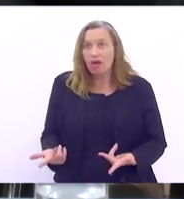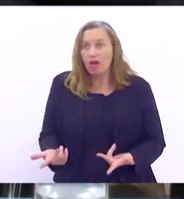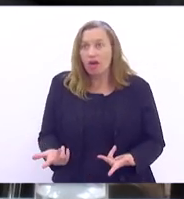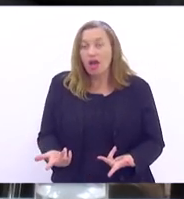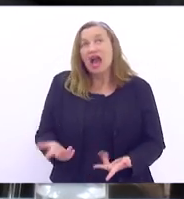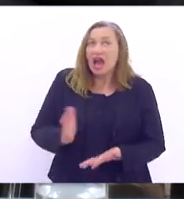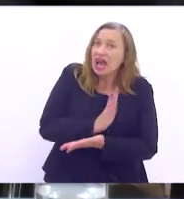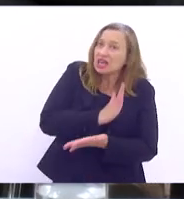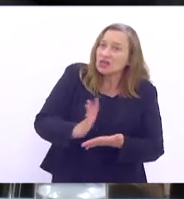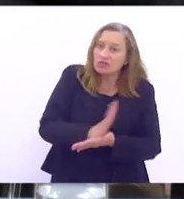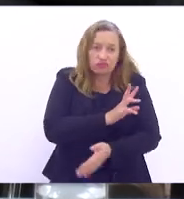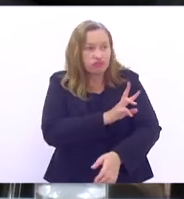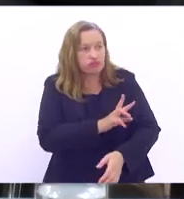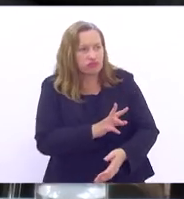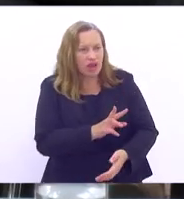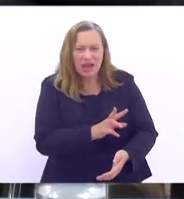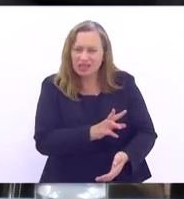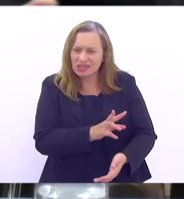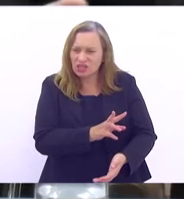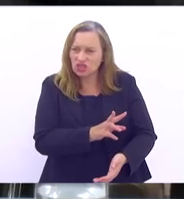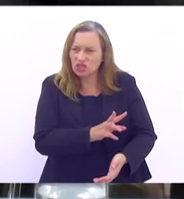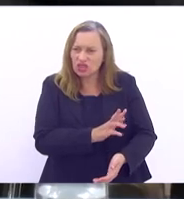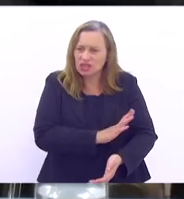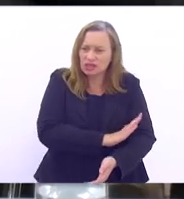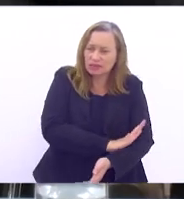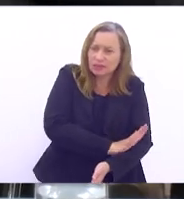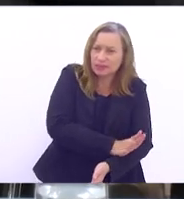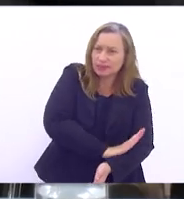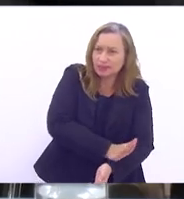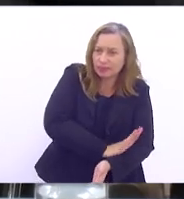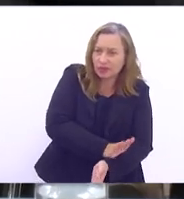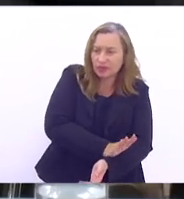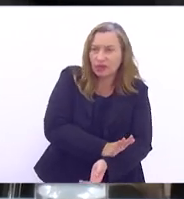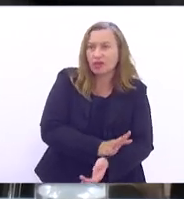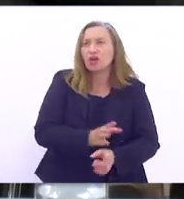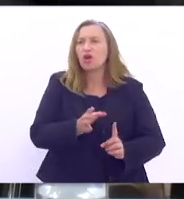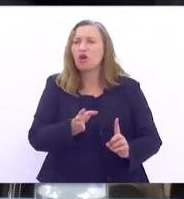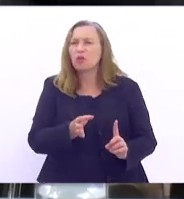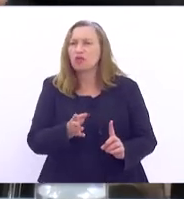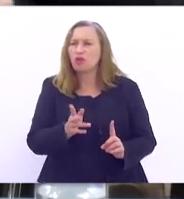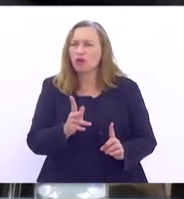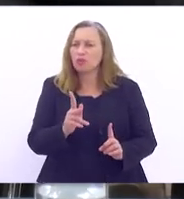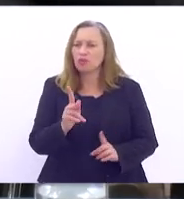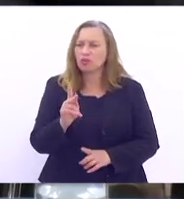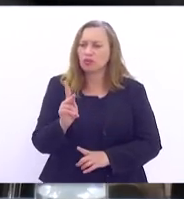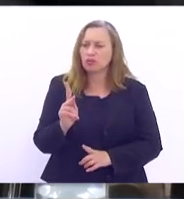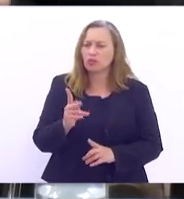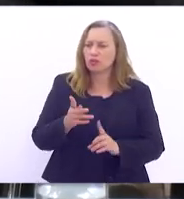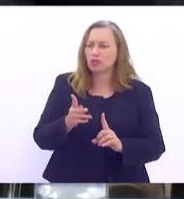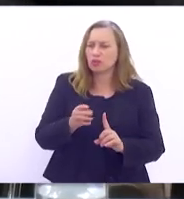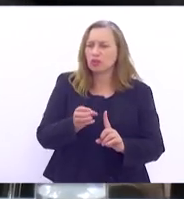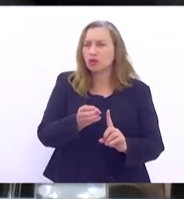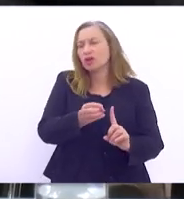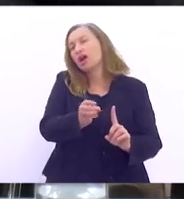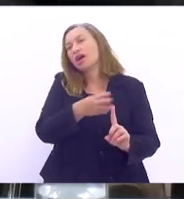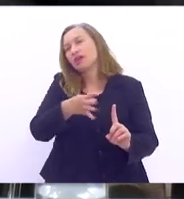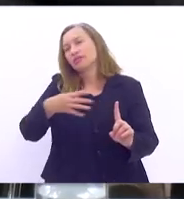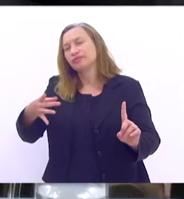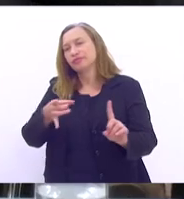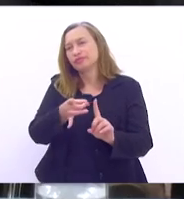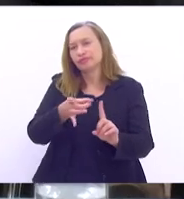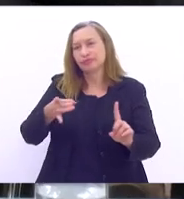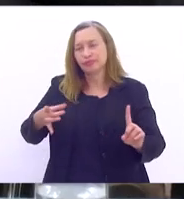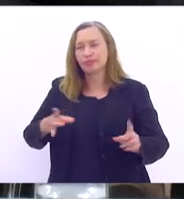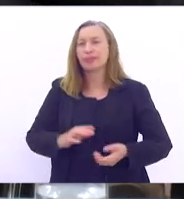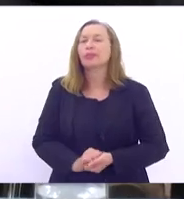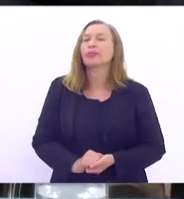homofóbica, etc. Eu acho que é um projeto muito, muito vago para ser patrimônio imaterial, com todo respeito